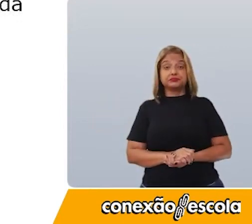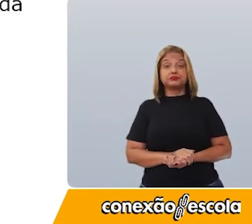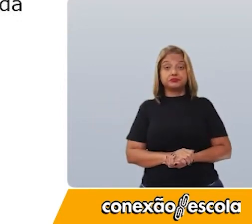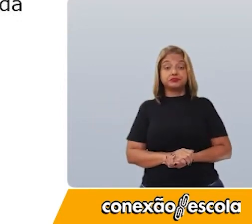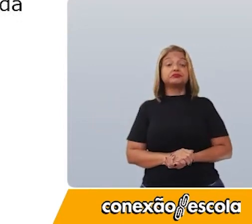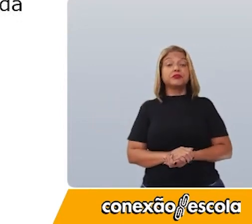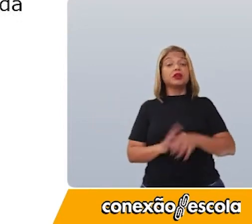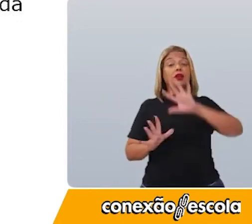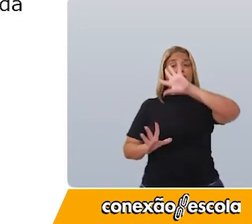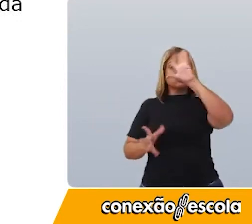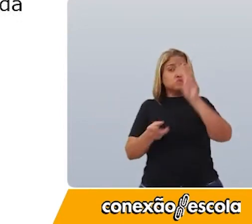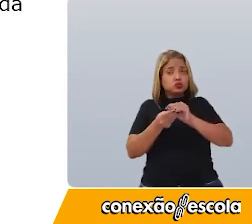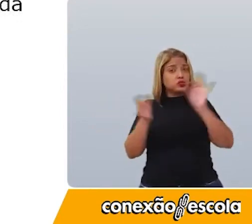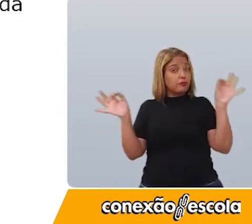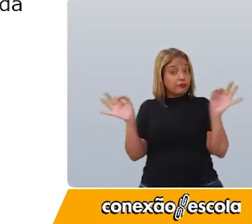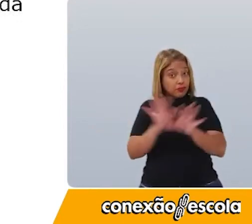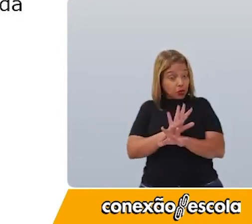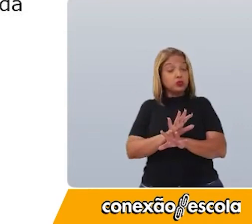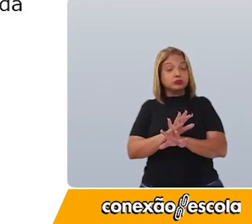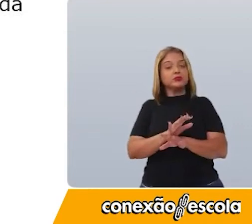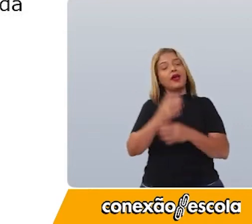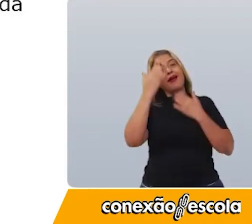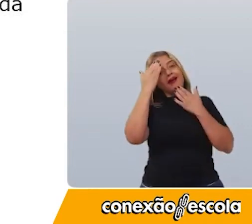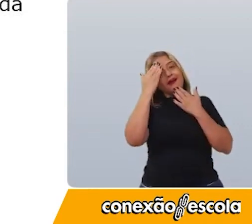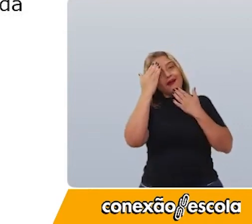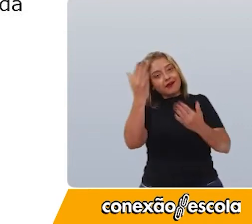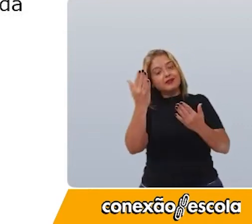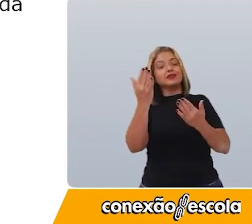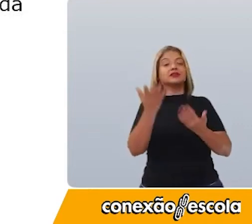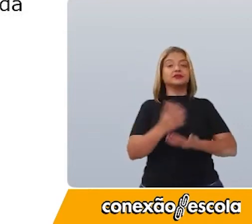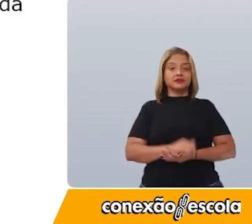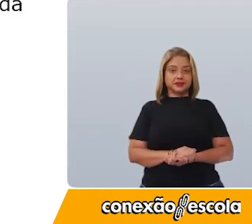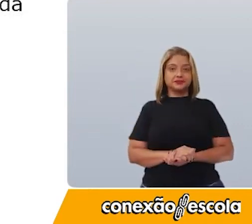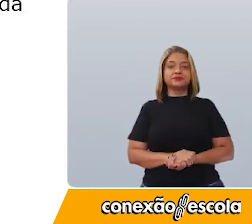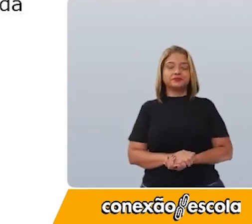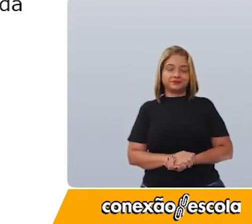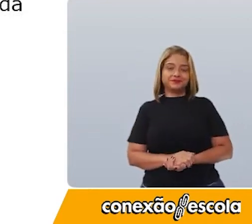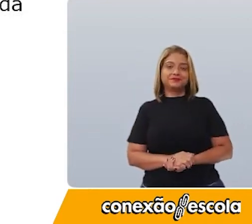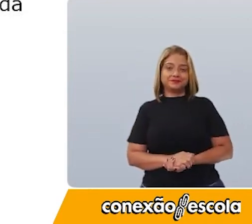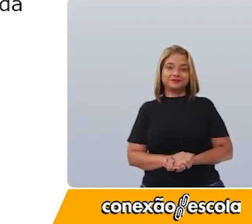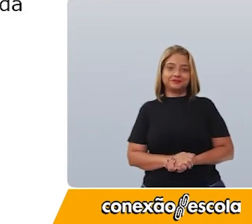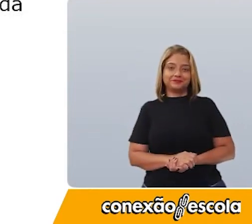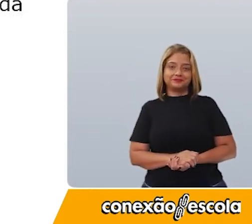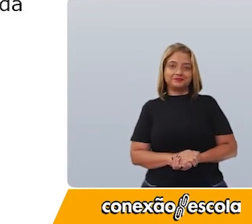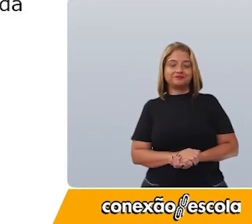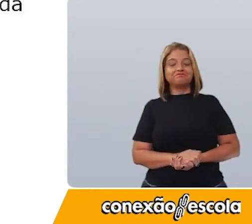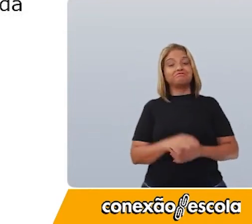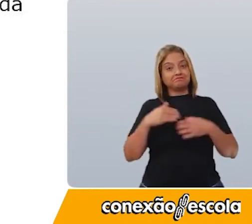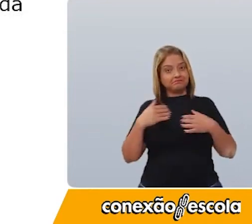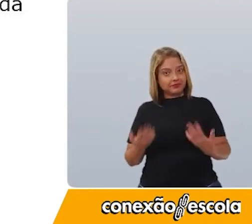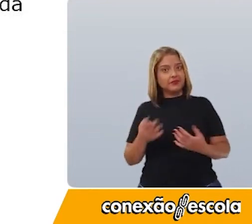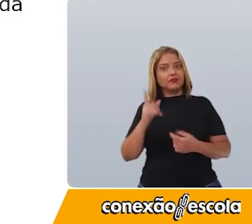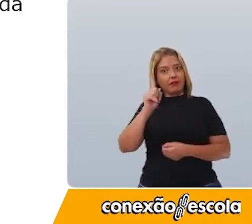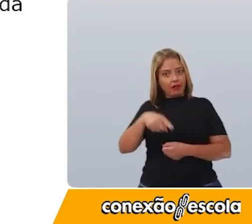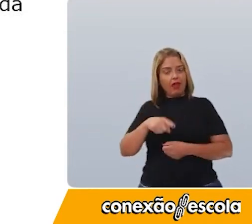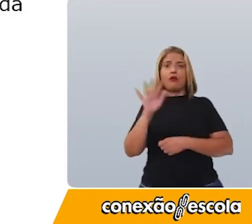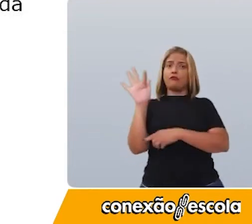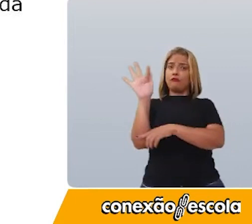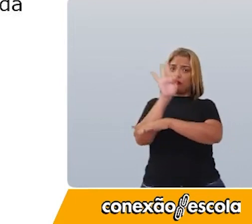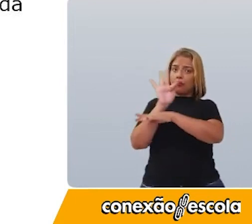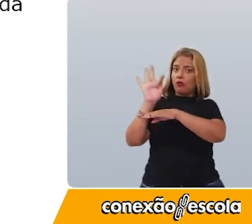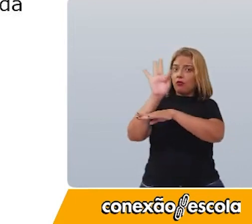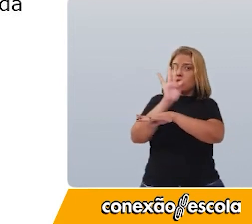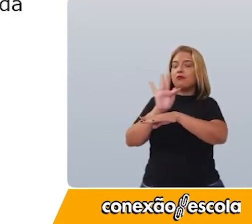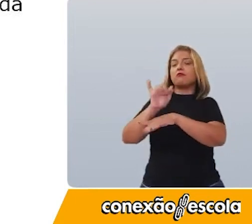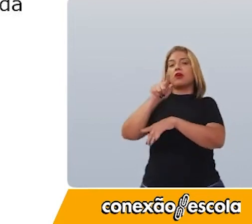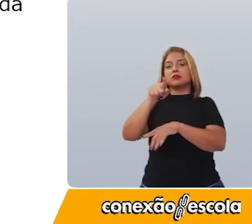essa explicação e encerrar com agradecimentos. Portanto, é um momento formal em